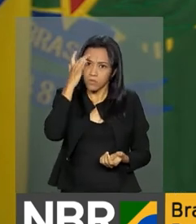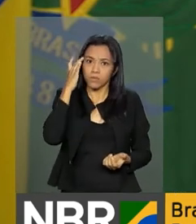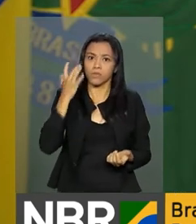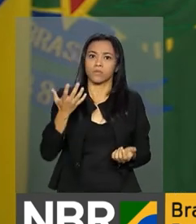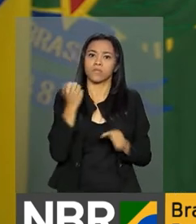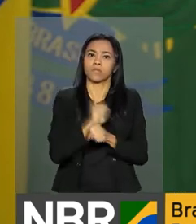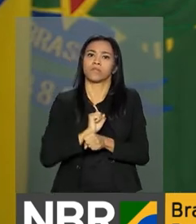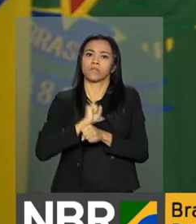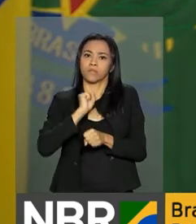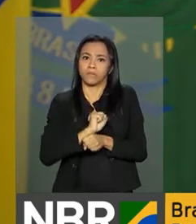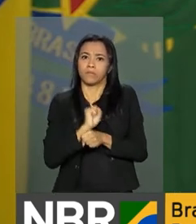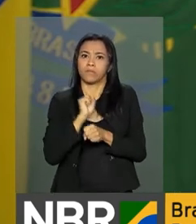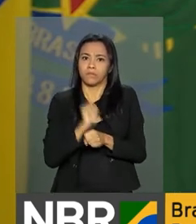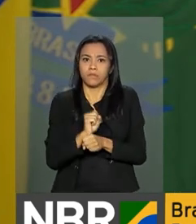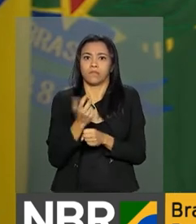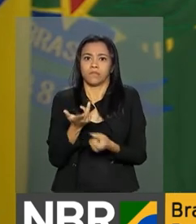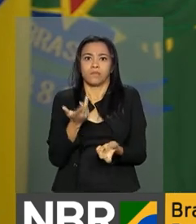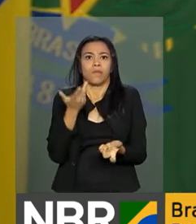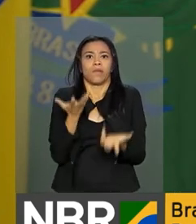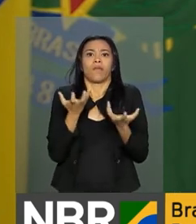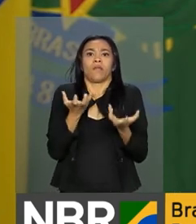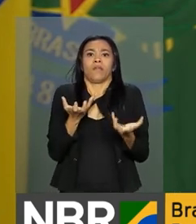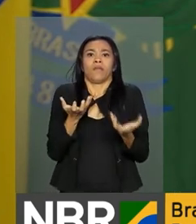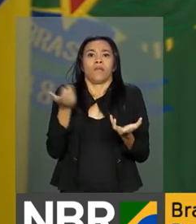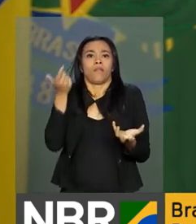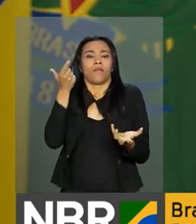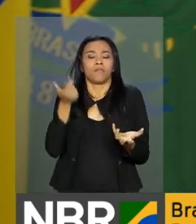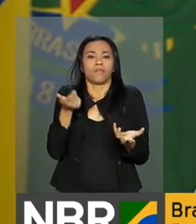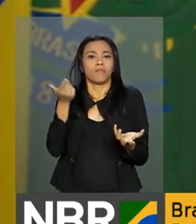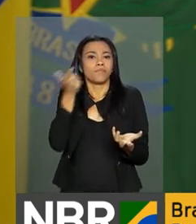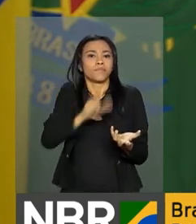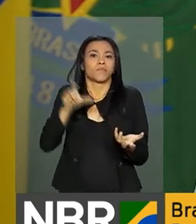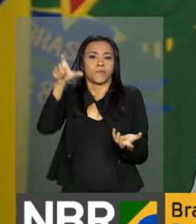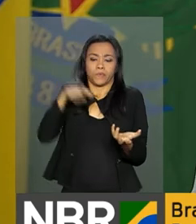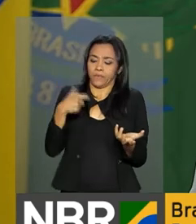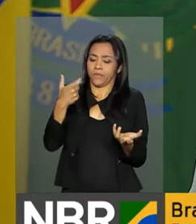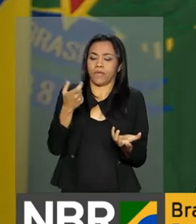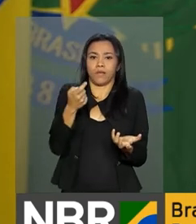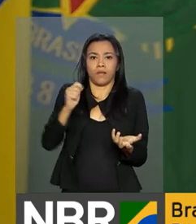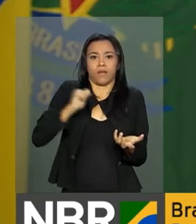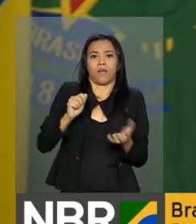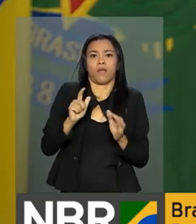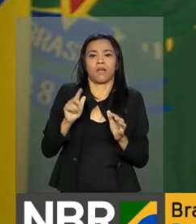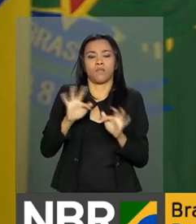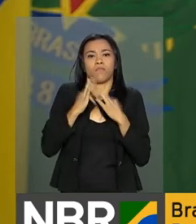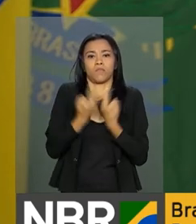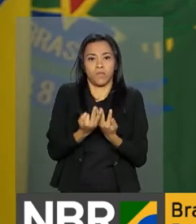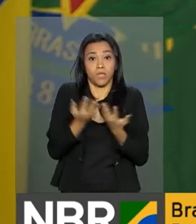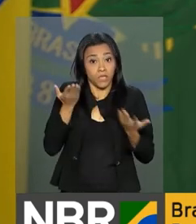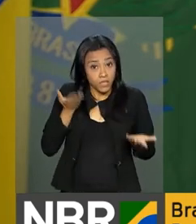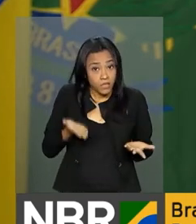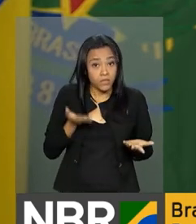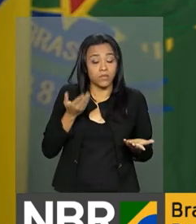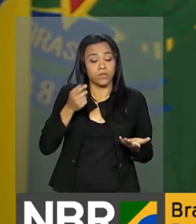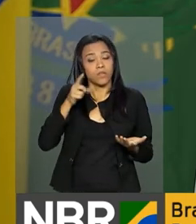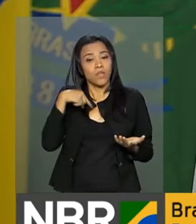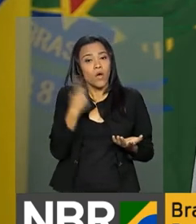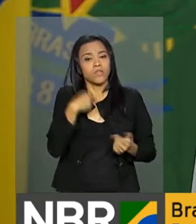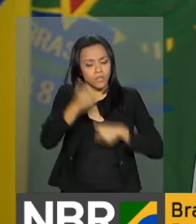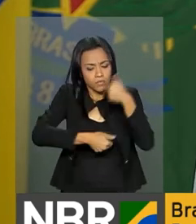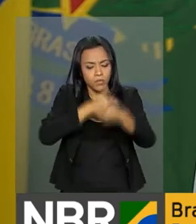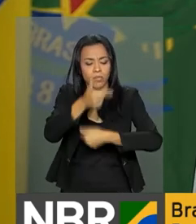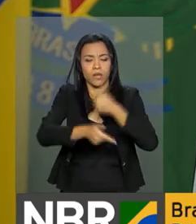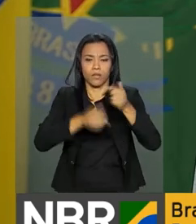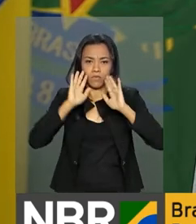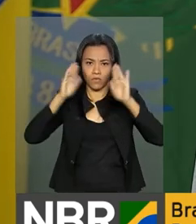é muito significativo na e tudo isso é voltado para a idéia de que nós trabalhamos pelos brasileiros